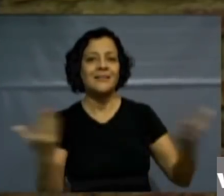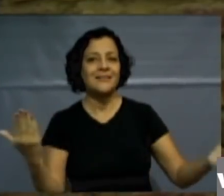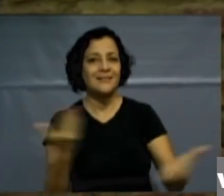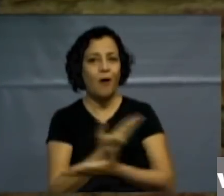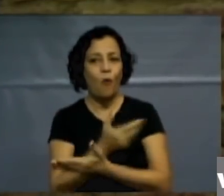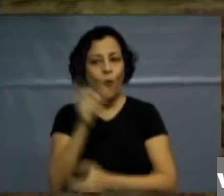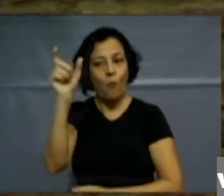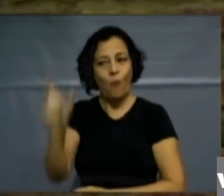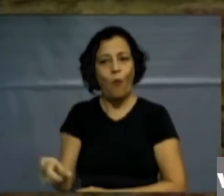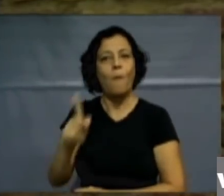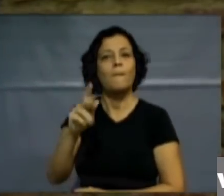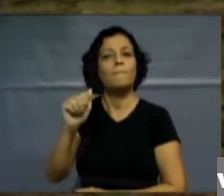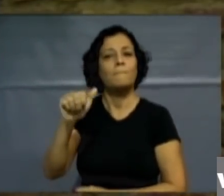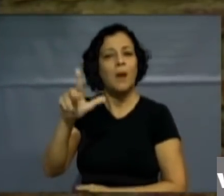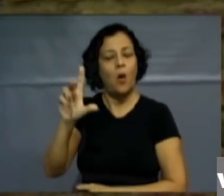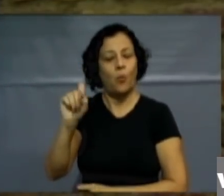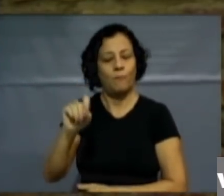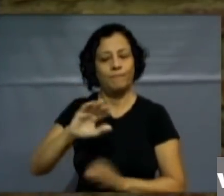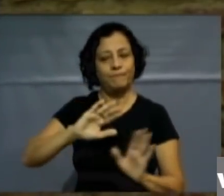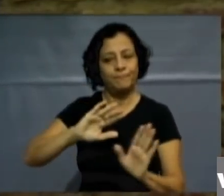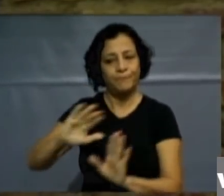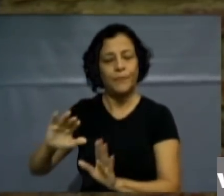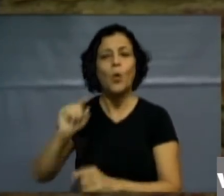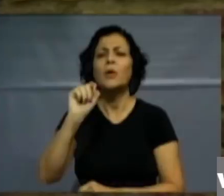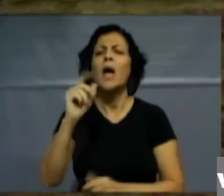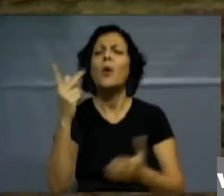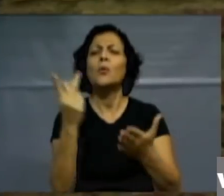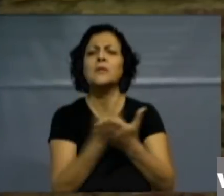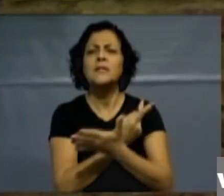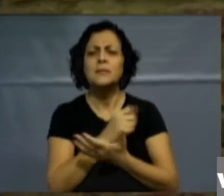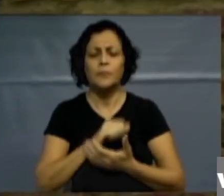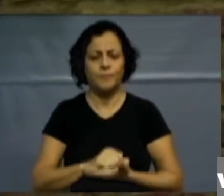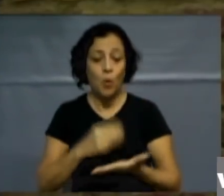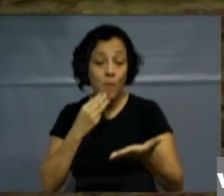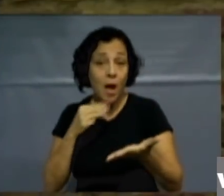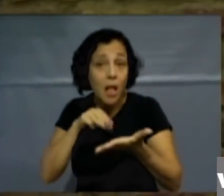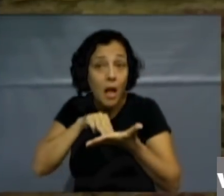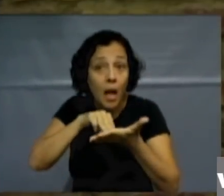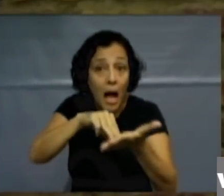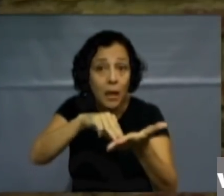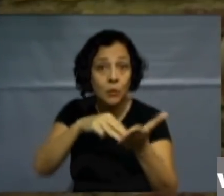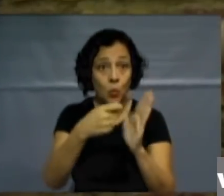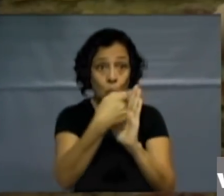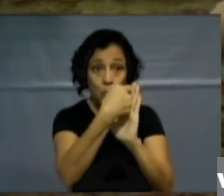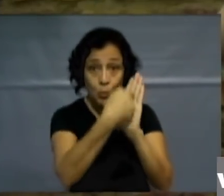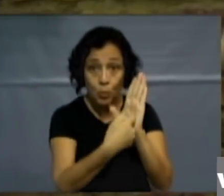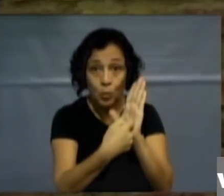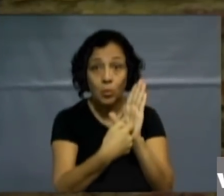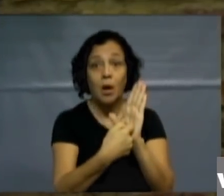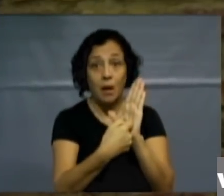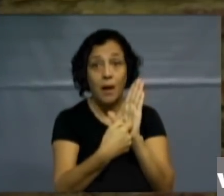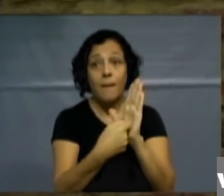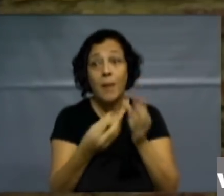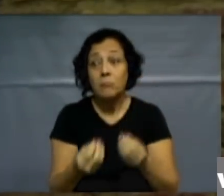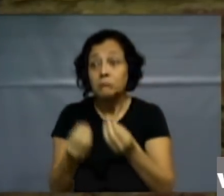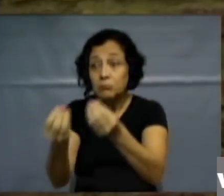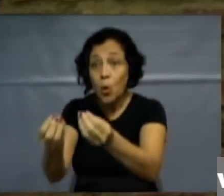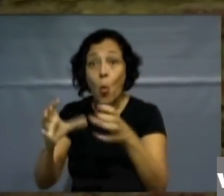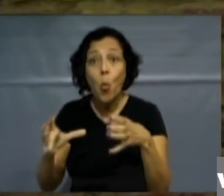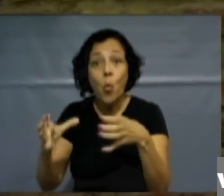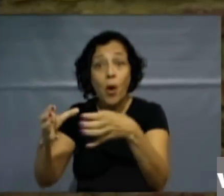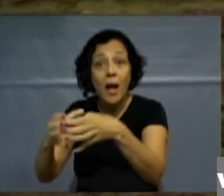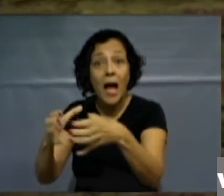Então, certa feita, numa carta, numa epístola aos Gálatas, que era uma